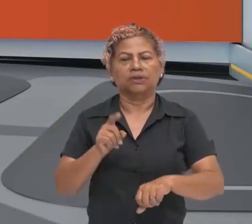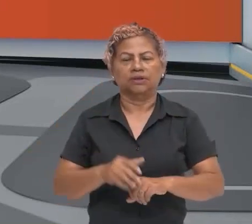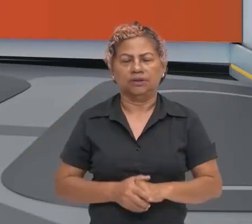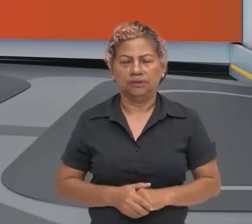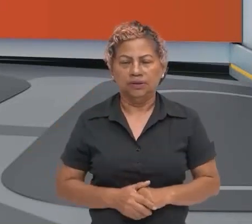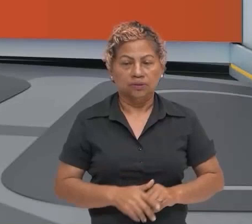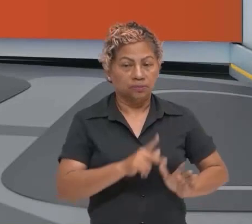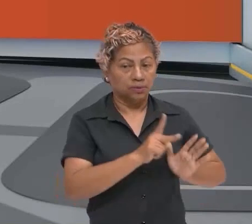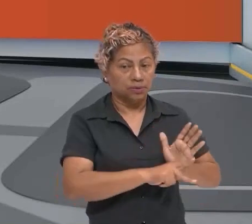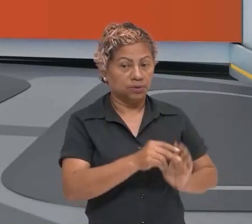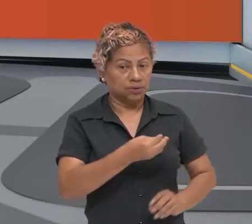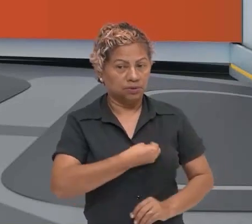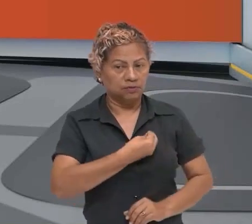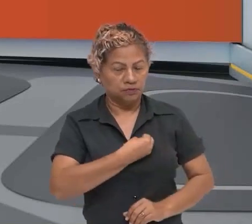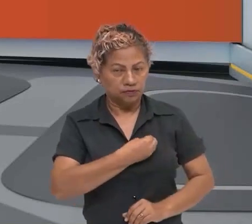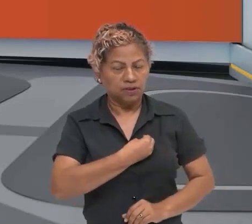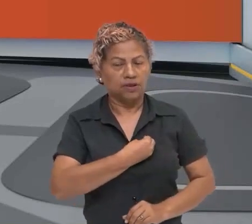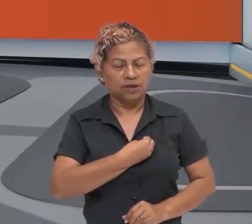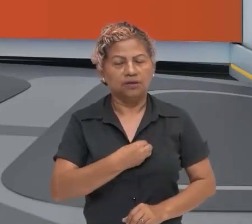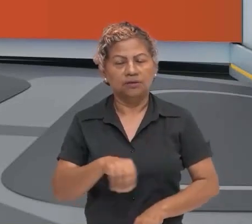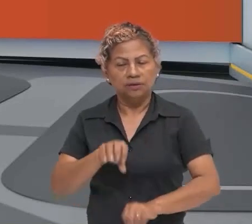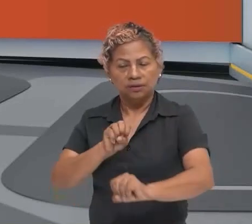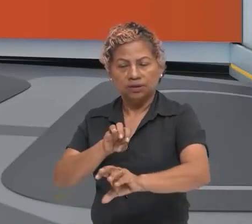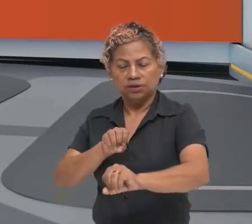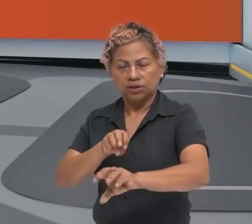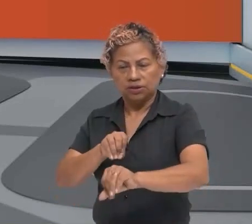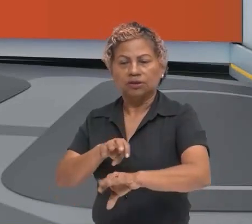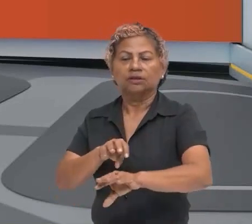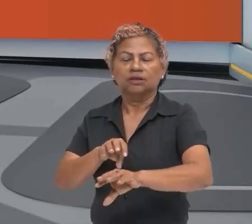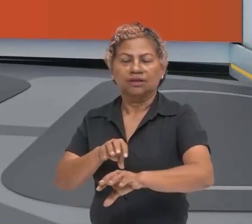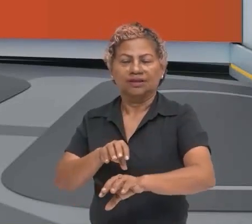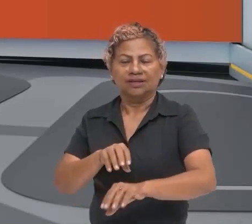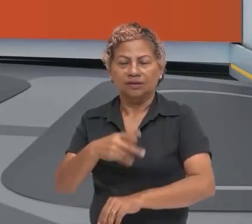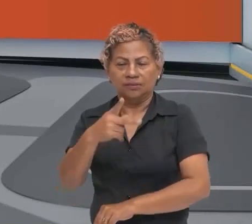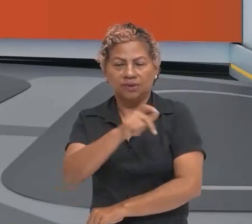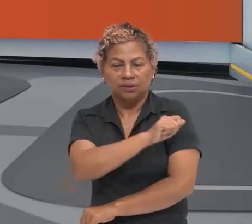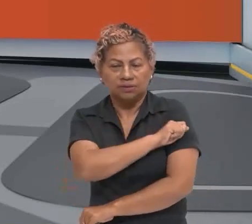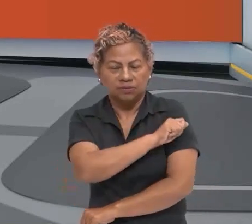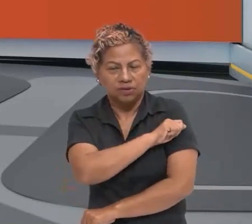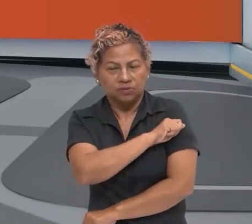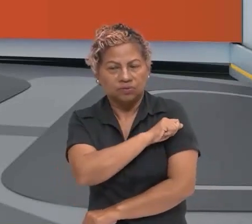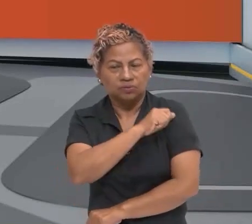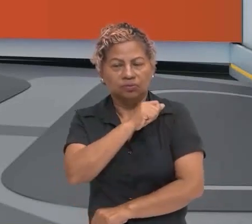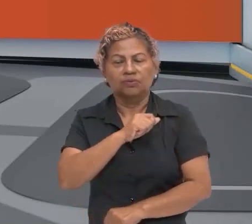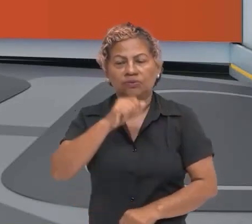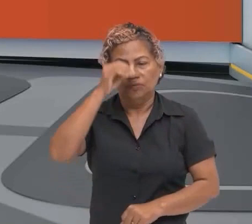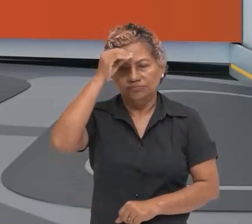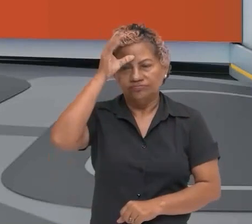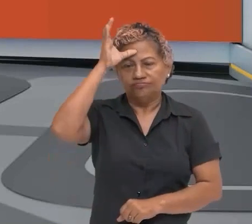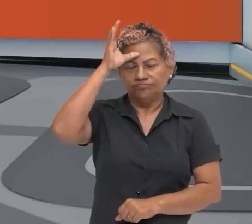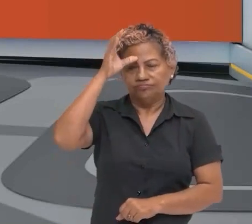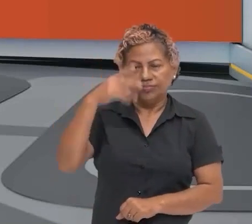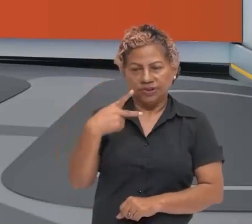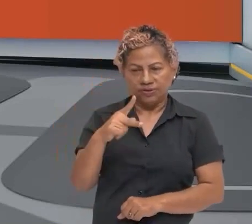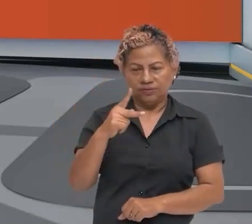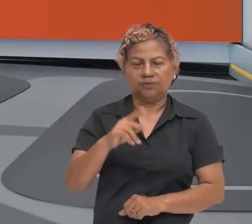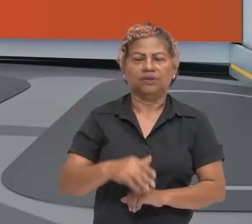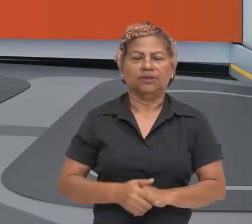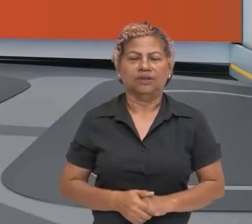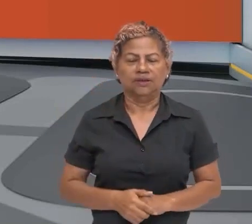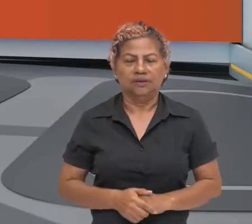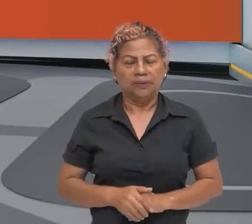projeto de vida tenta fazer, levar você para esse conhecimento. principalmente quando há aquela integração